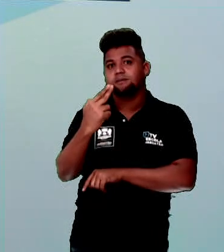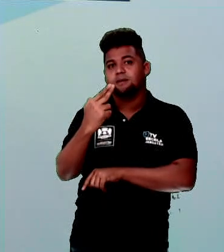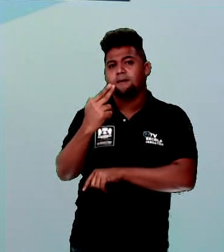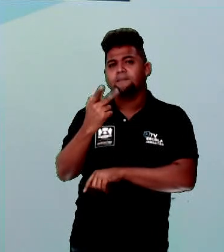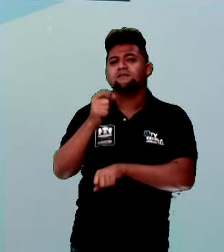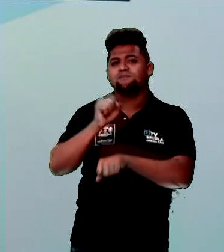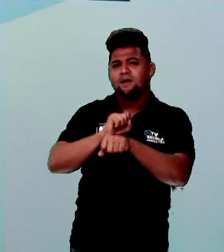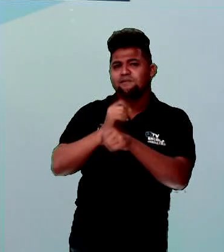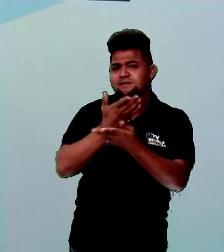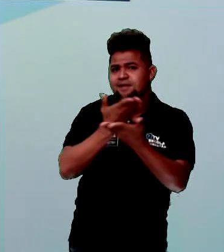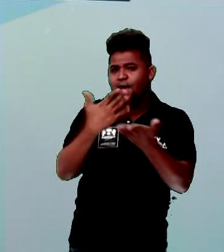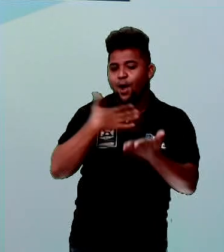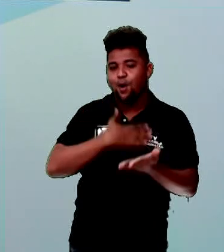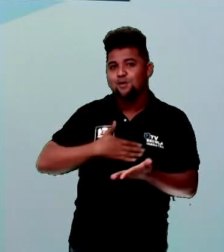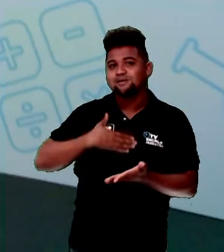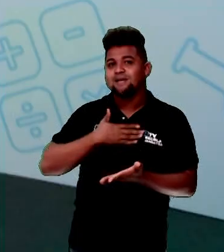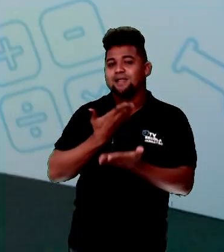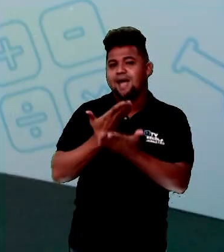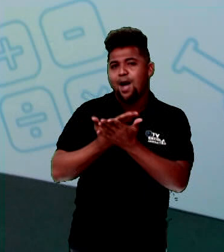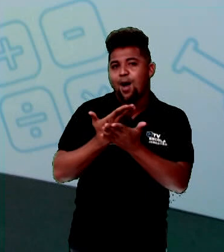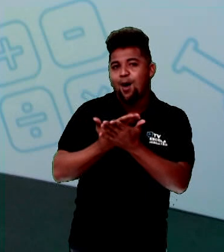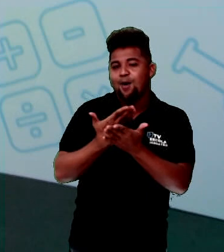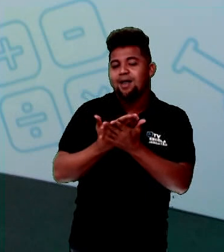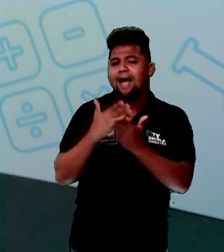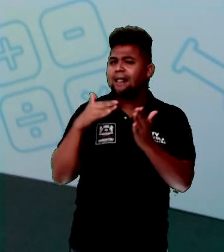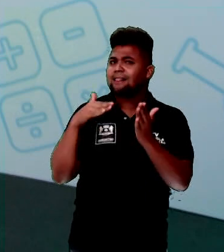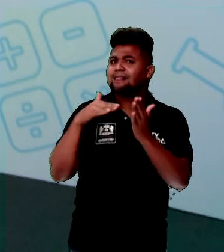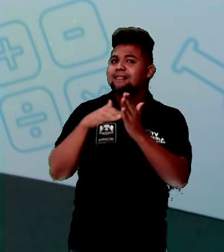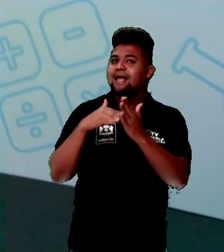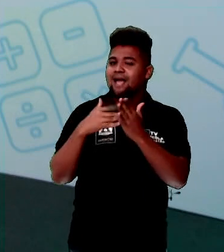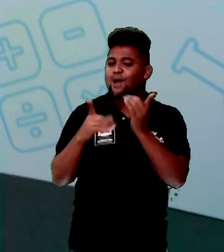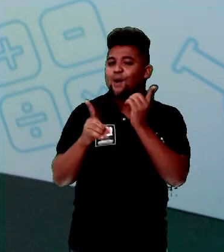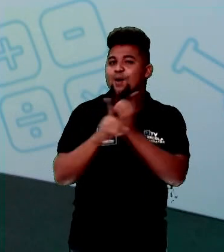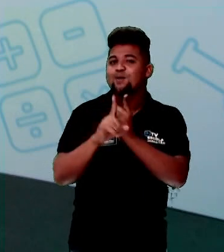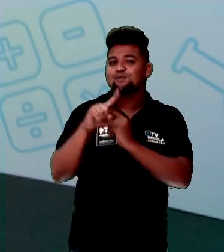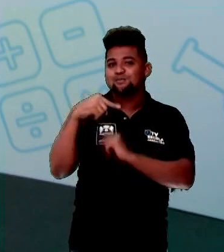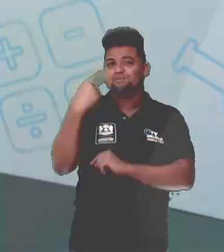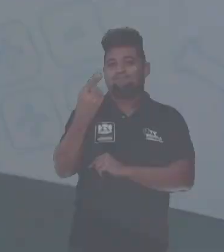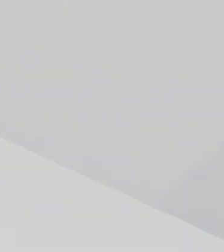Espero que vocês tenham gostado da nossa aula. Aguardo por todos o nosso próximo encontro.